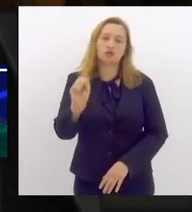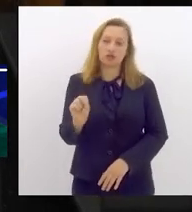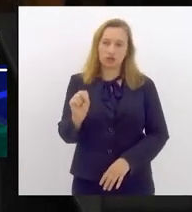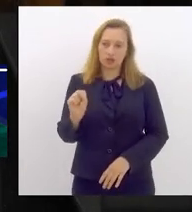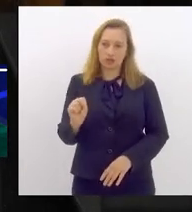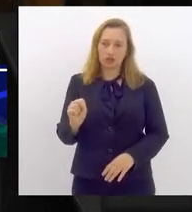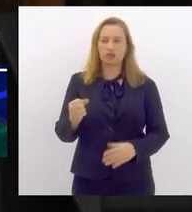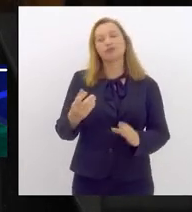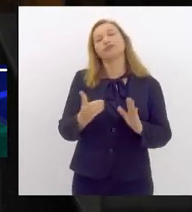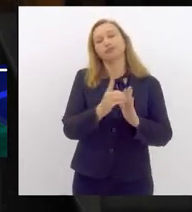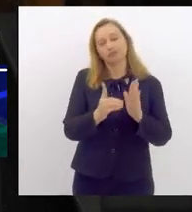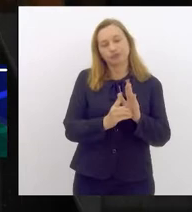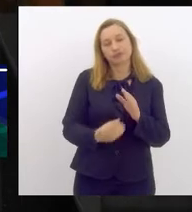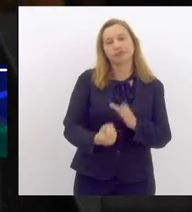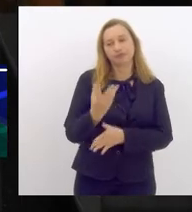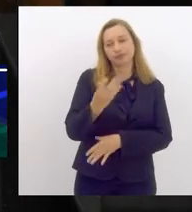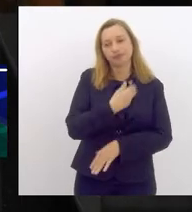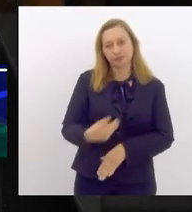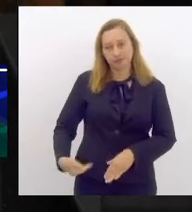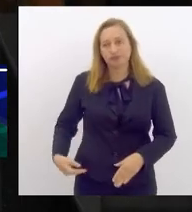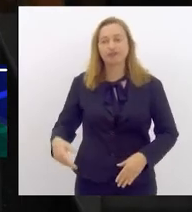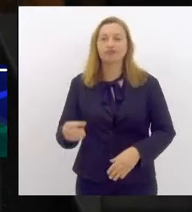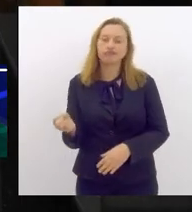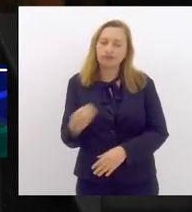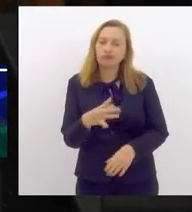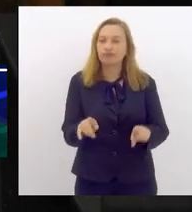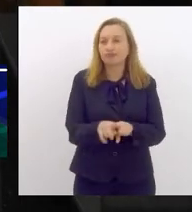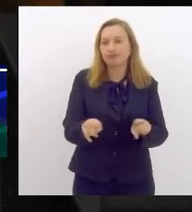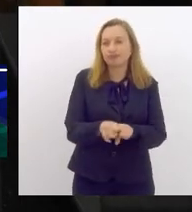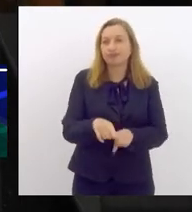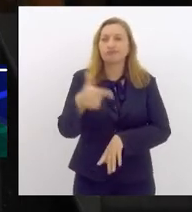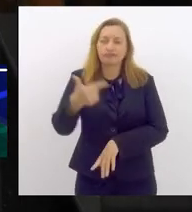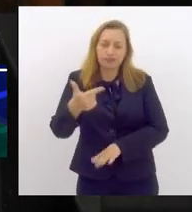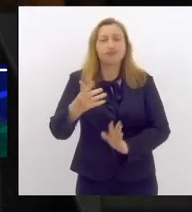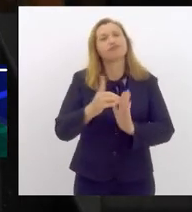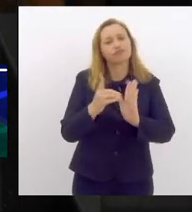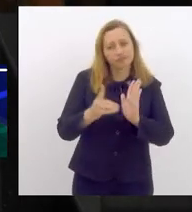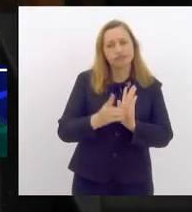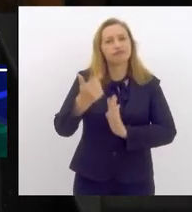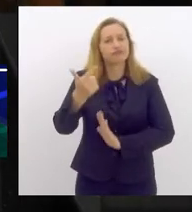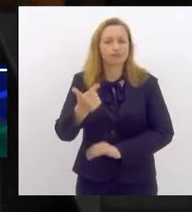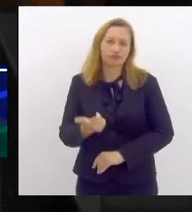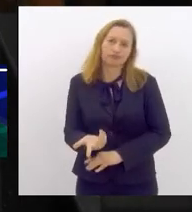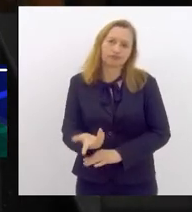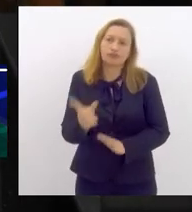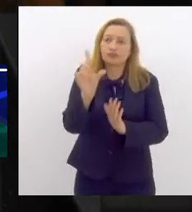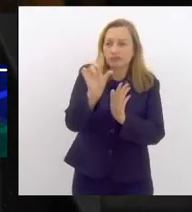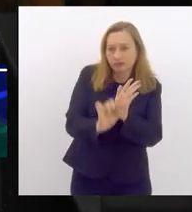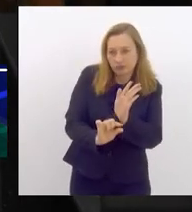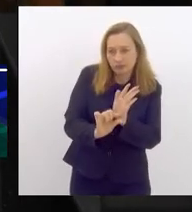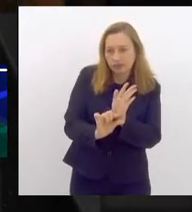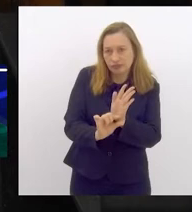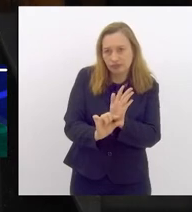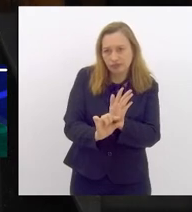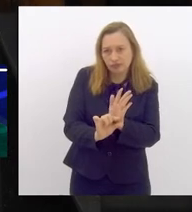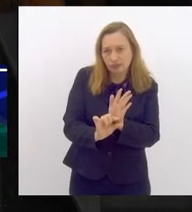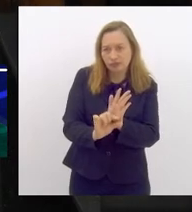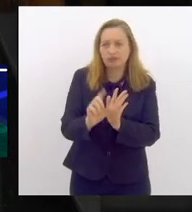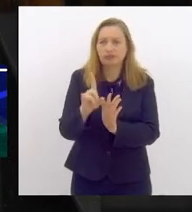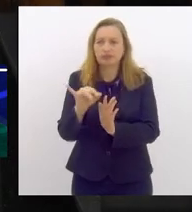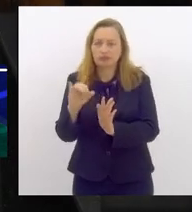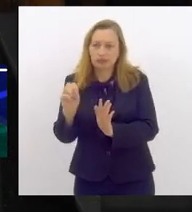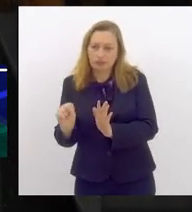e plantou escuta crédito e mais recentemente um segundo da capa reduzindo alíquota